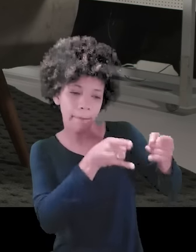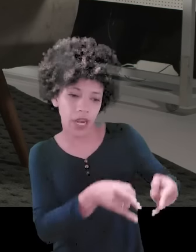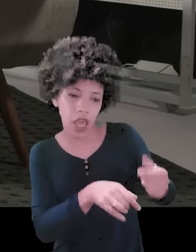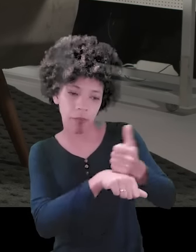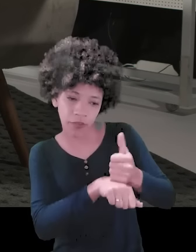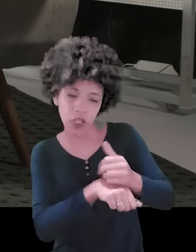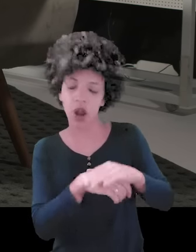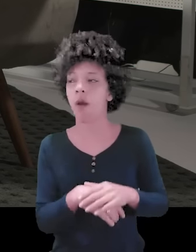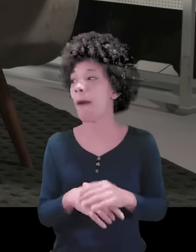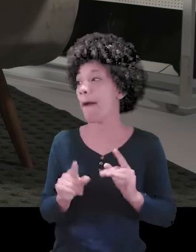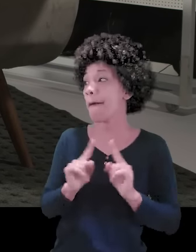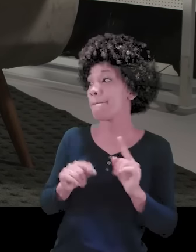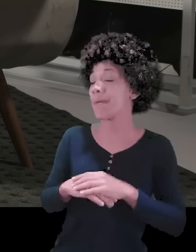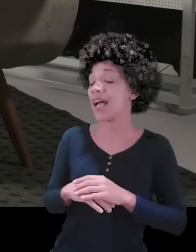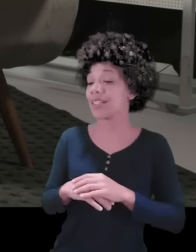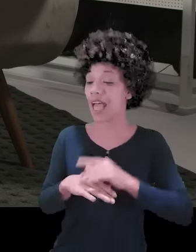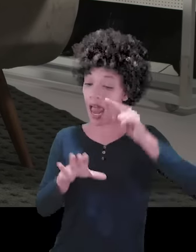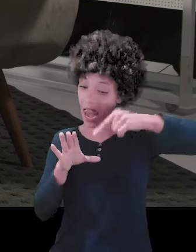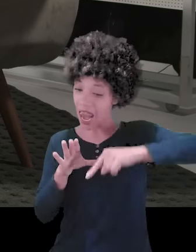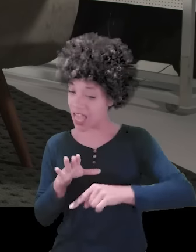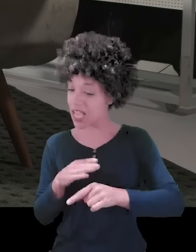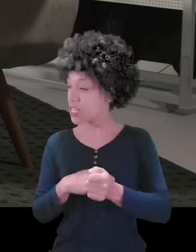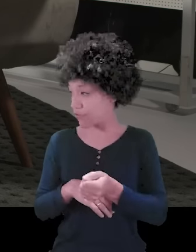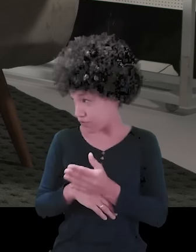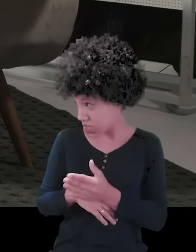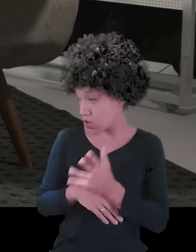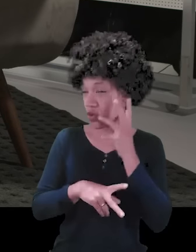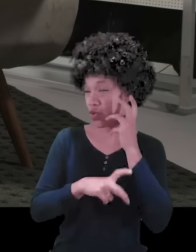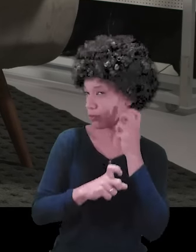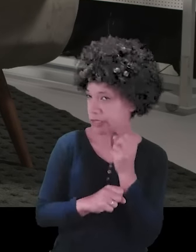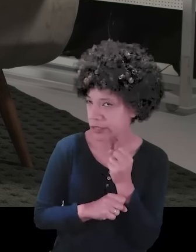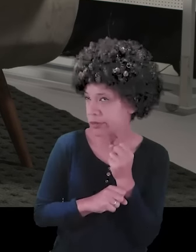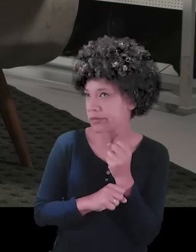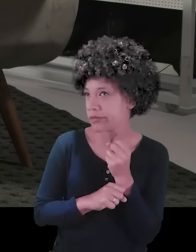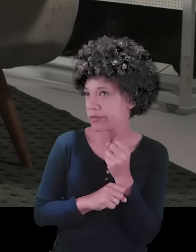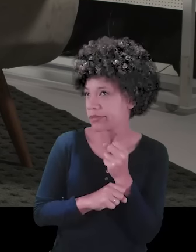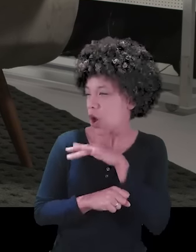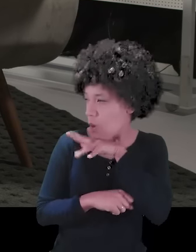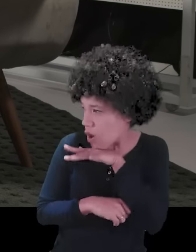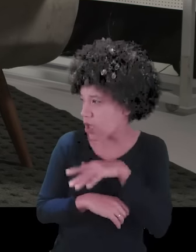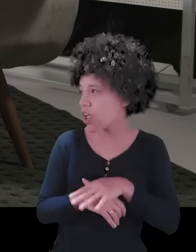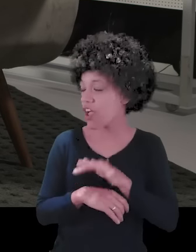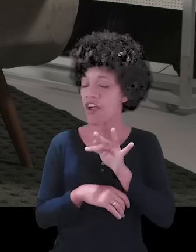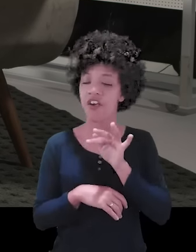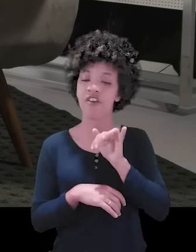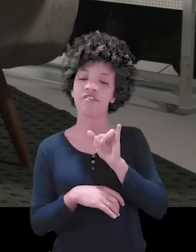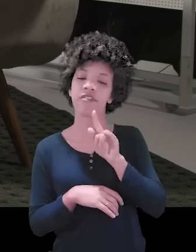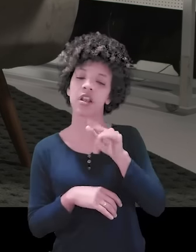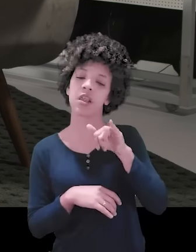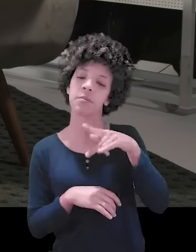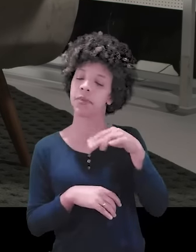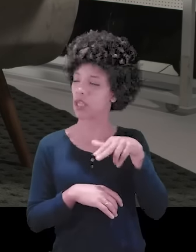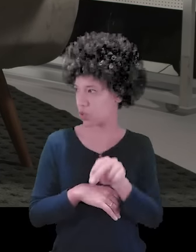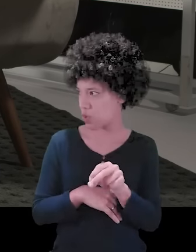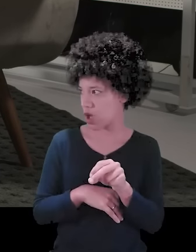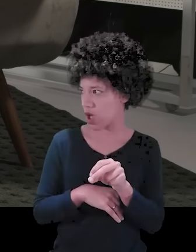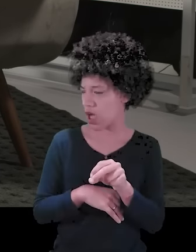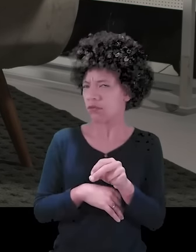brasileira tal mas a galera que fica lá embaixo se dormindo mal é Felipe no uma coisa que eu percebi